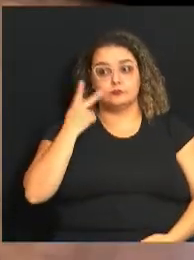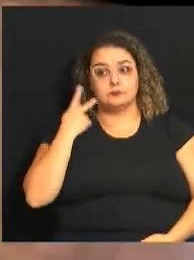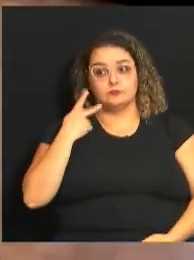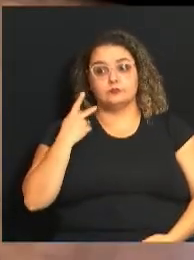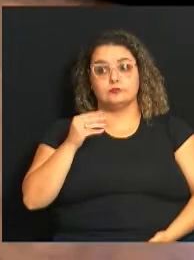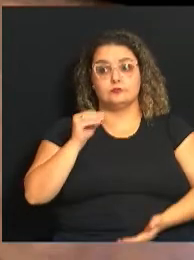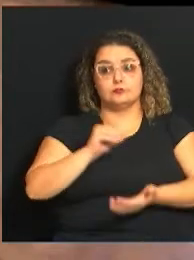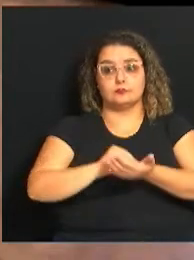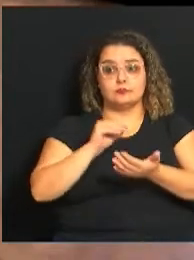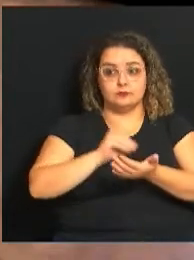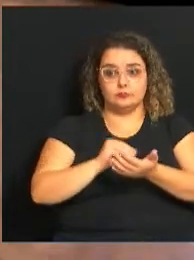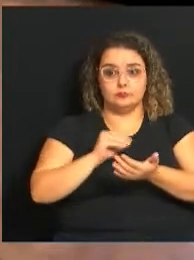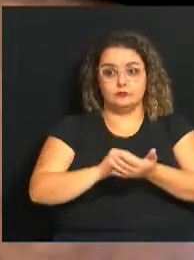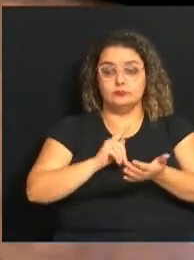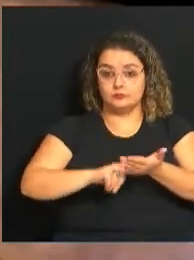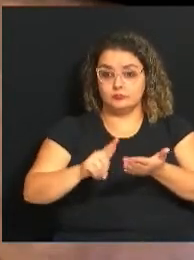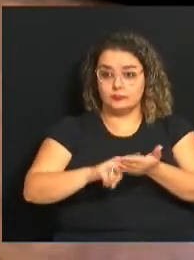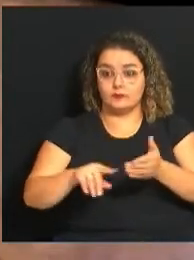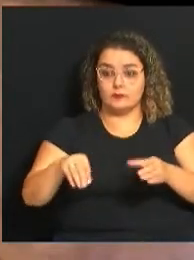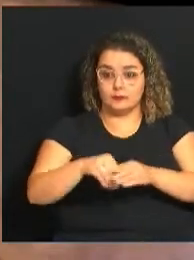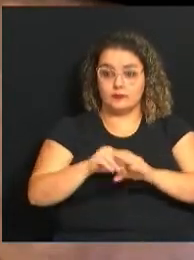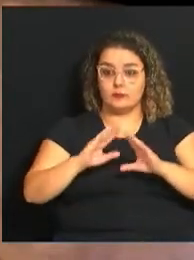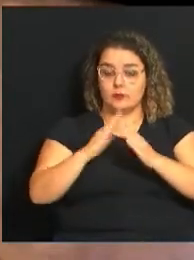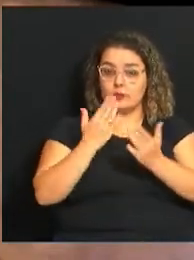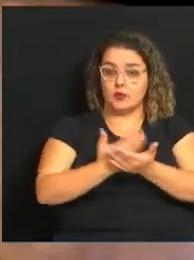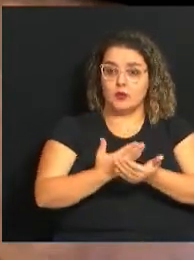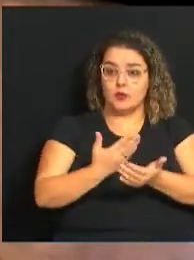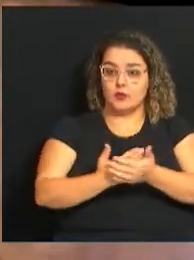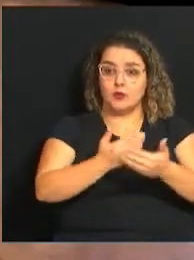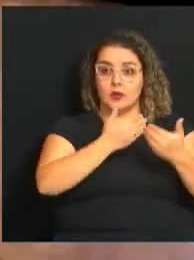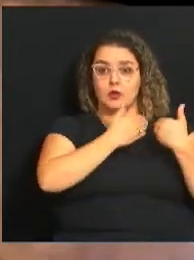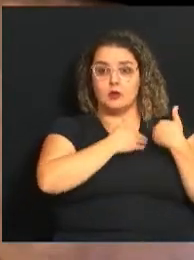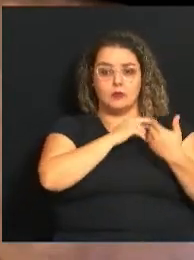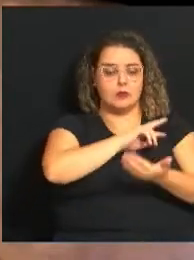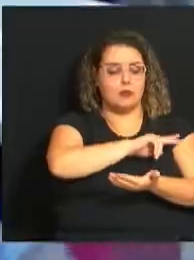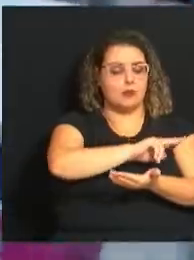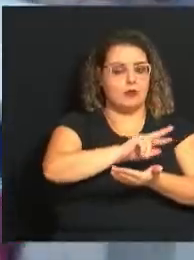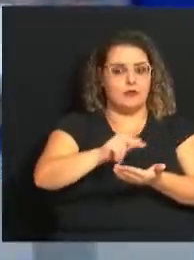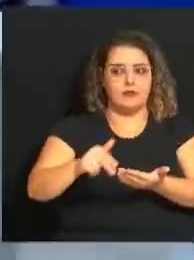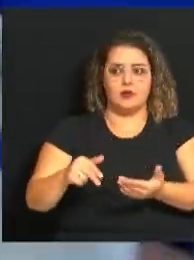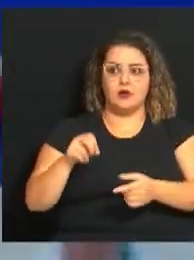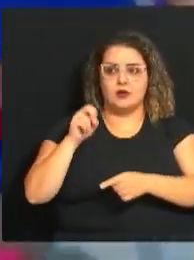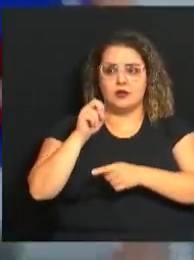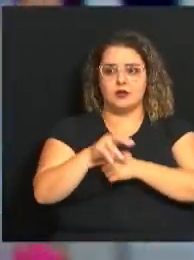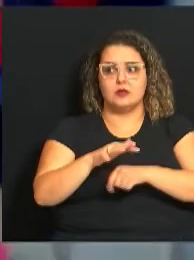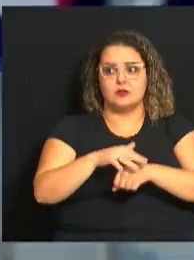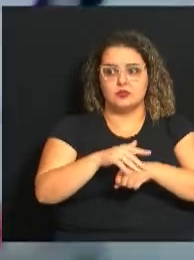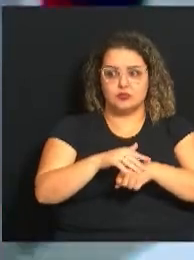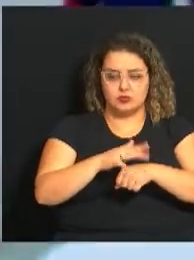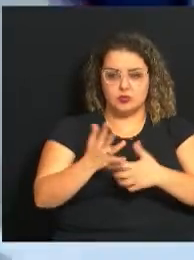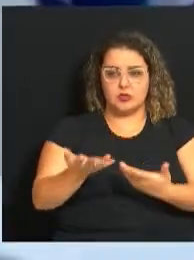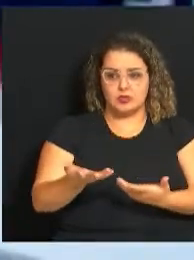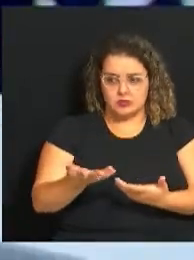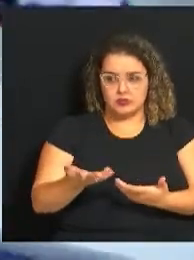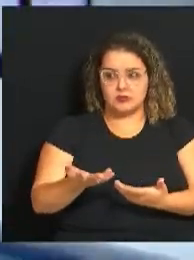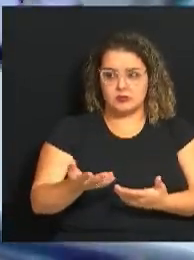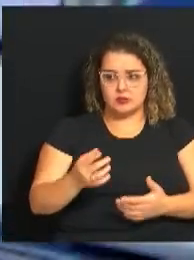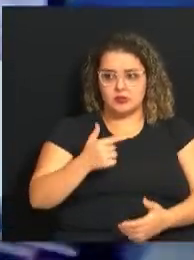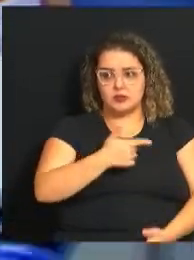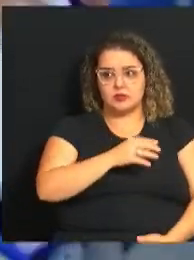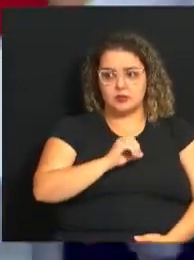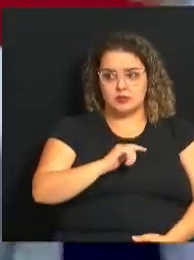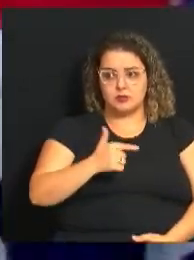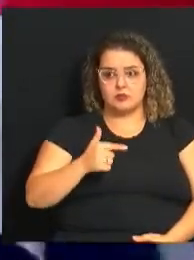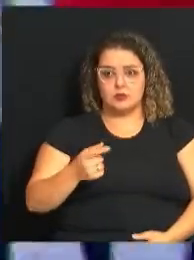de higiene dentro das escolas é responsável por várias outras infecções e em 2022, que marcou o retorno